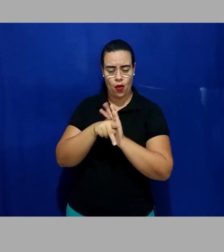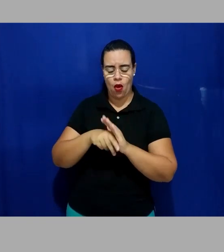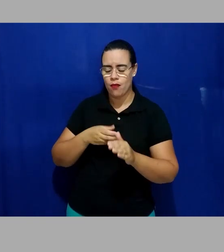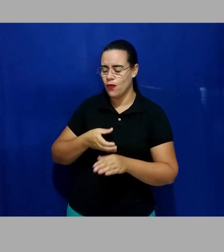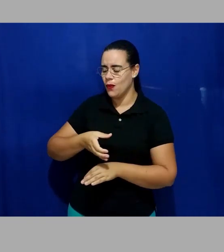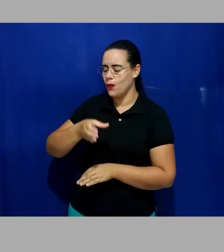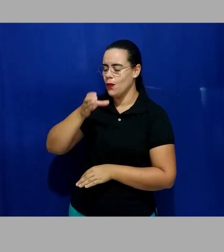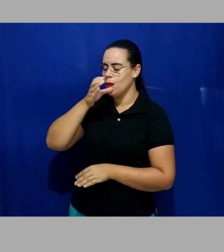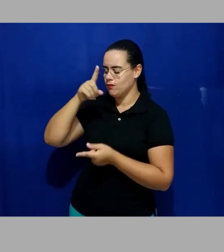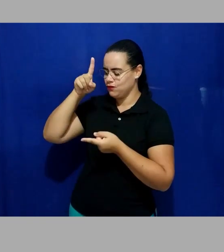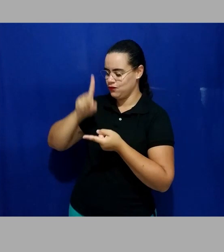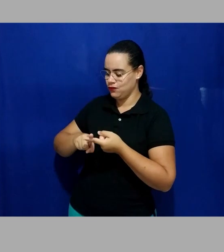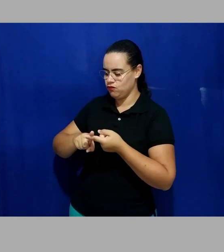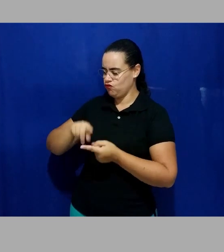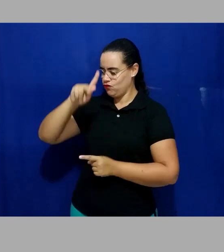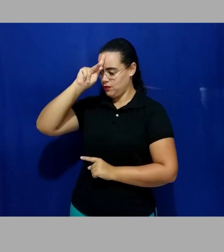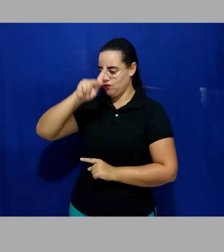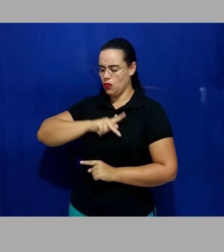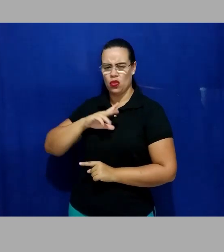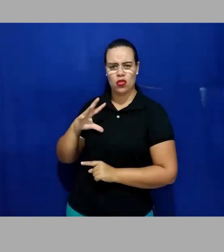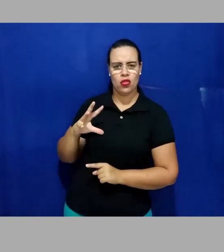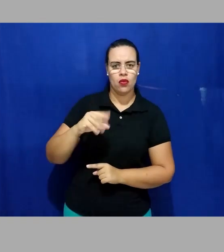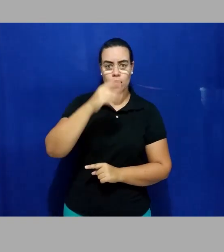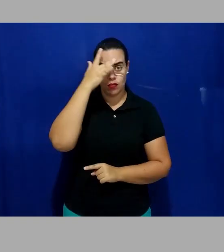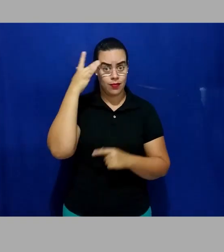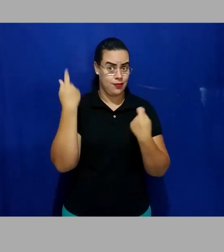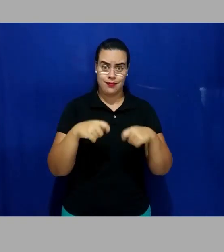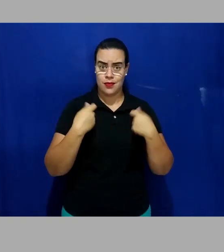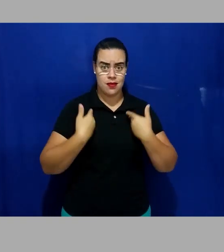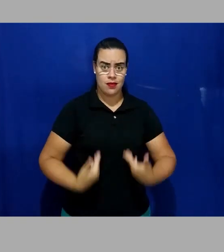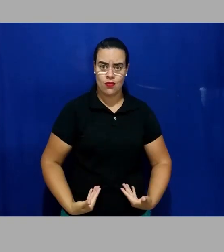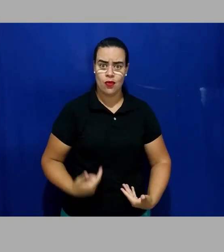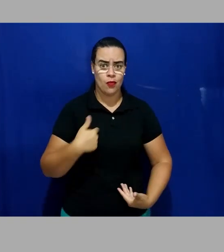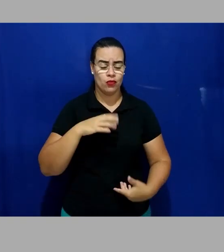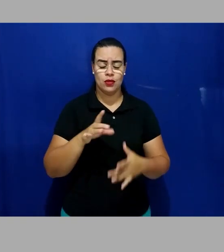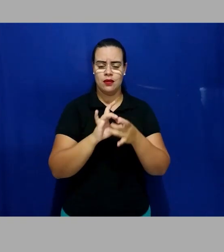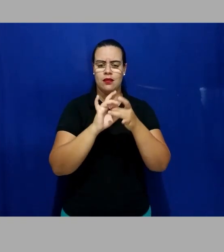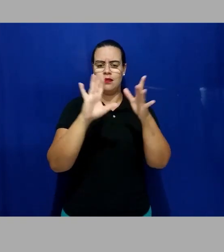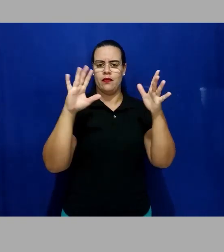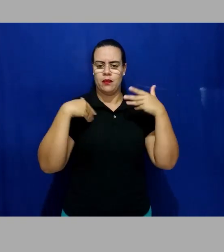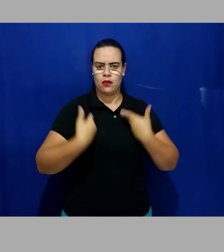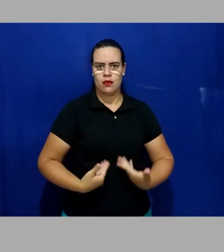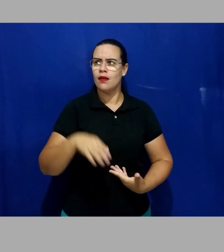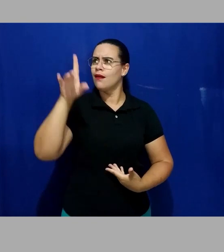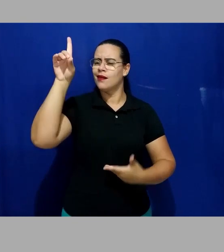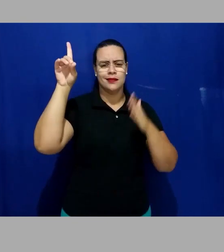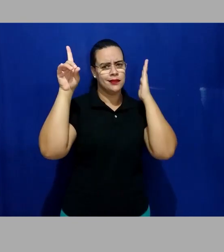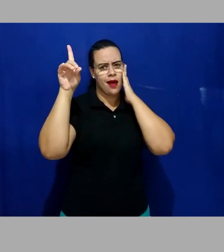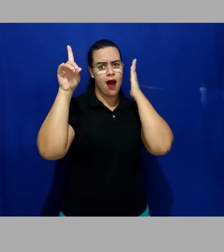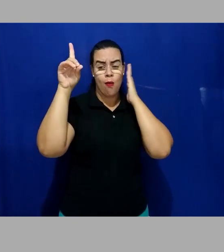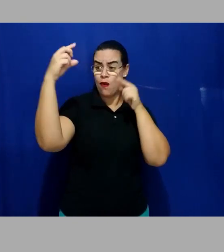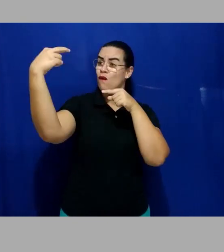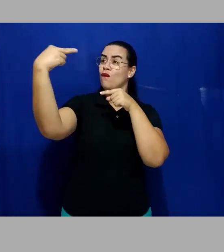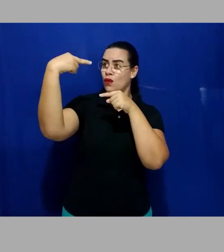sangue que cura, bebo o meu próprio. Egoísmo biológico. Todos precisam do corpo mulher. Eu já